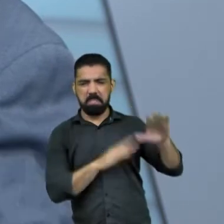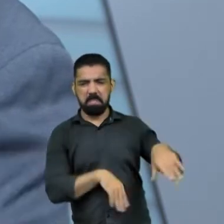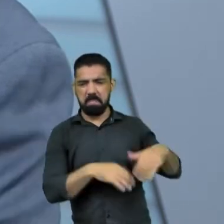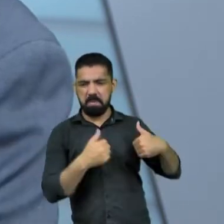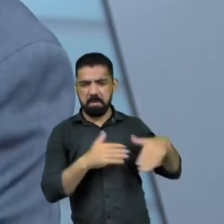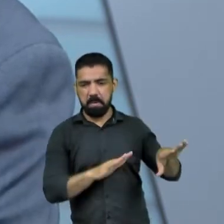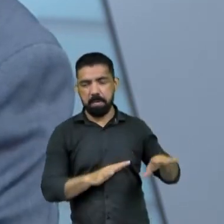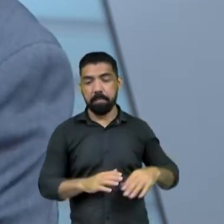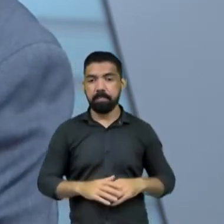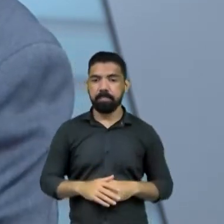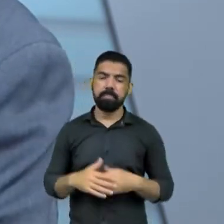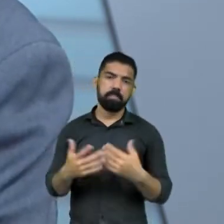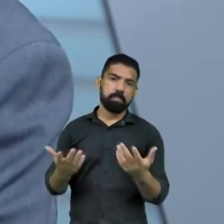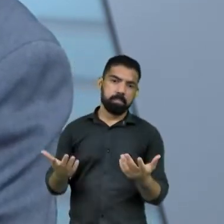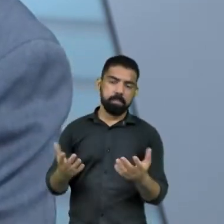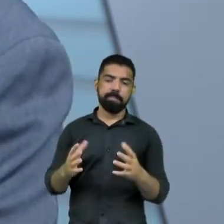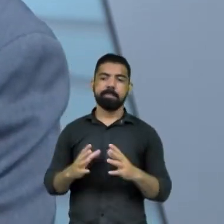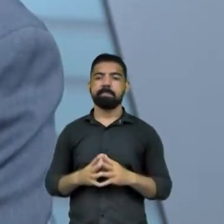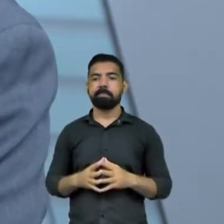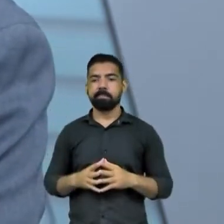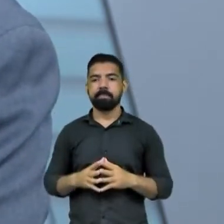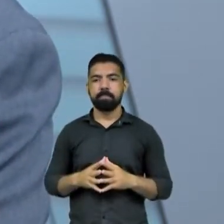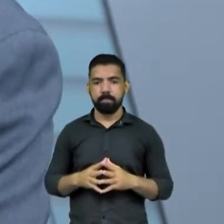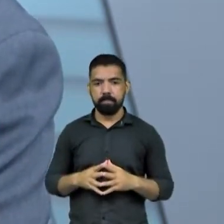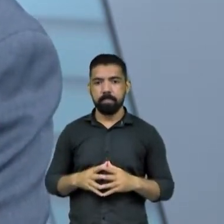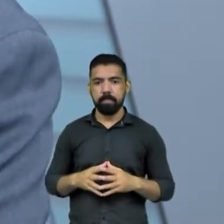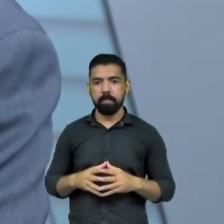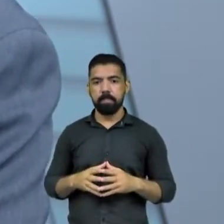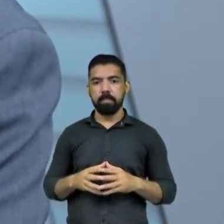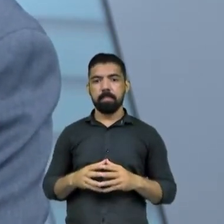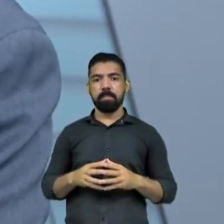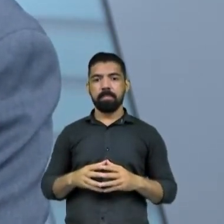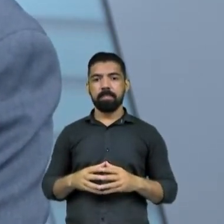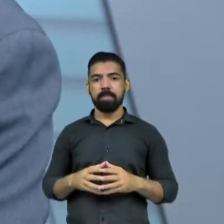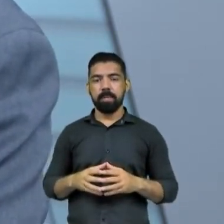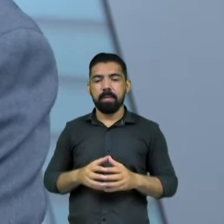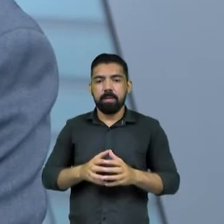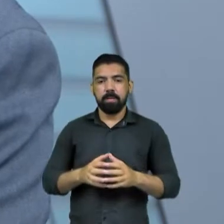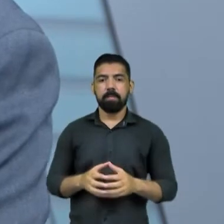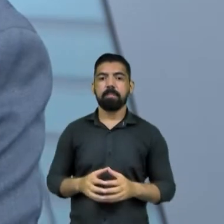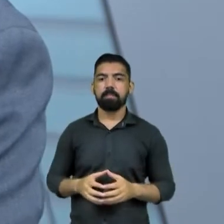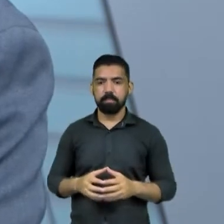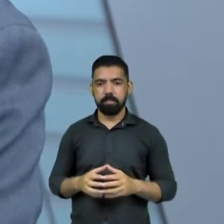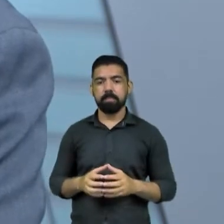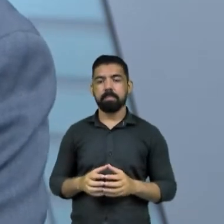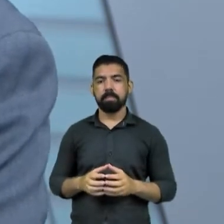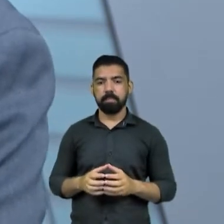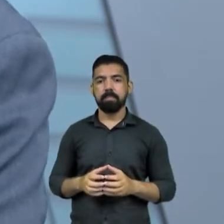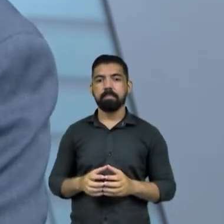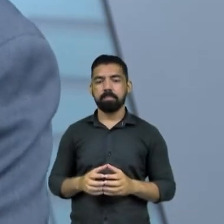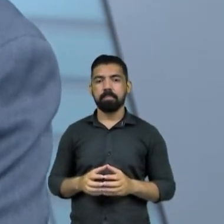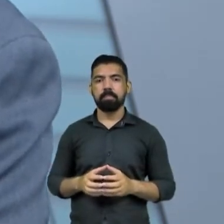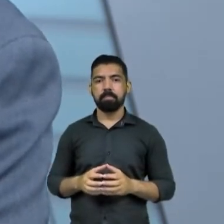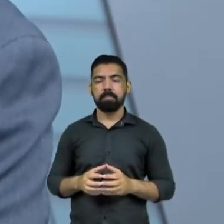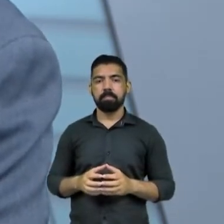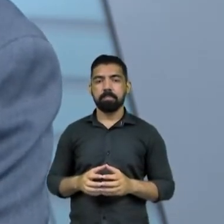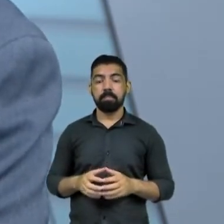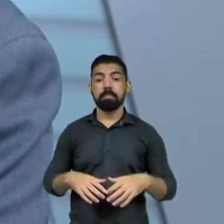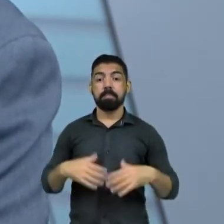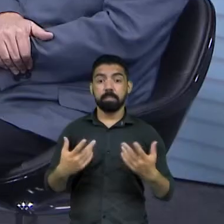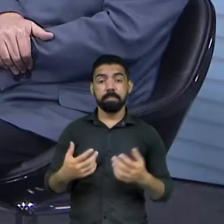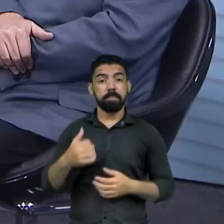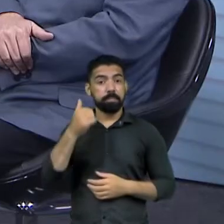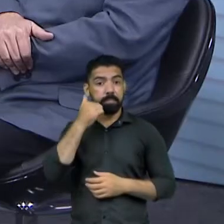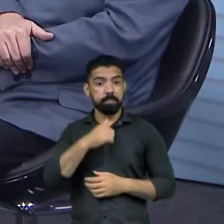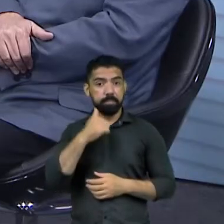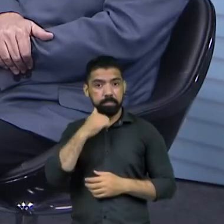dado né uma senhora cuidado que depois depois não vai dar tempo né uma senhora uma senhora Ela só falava bem dos